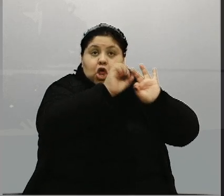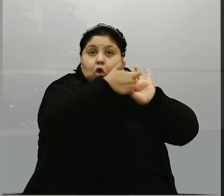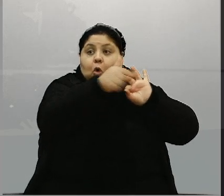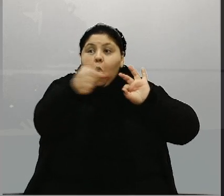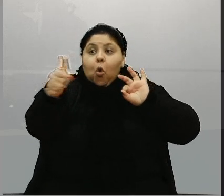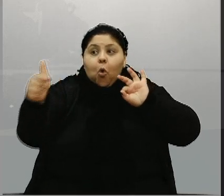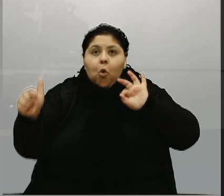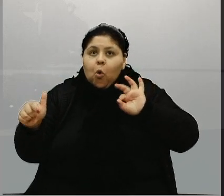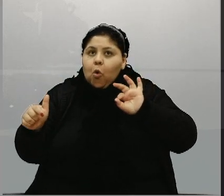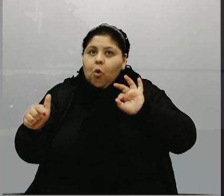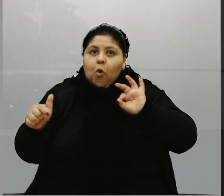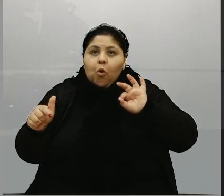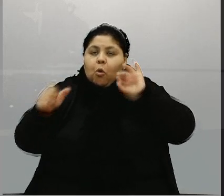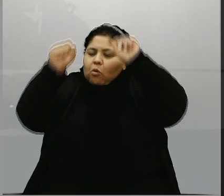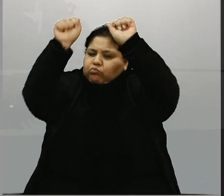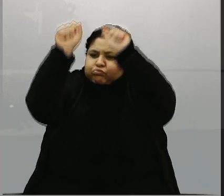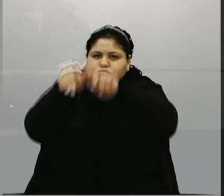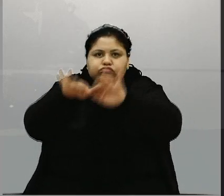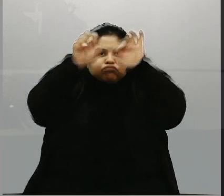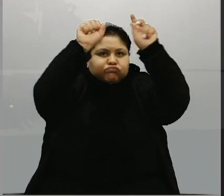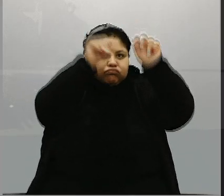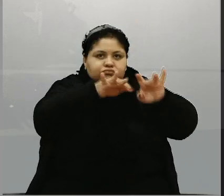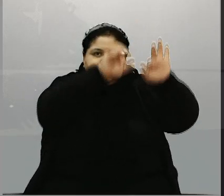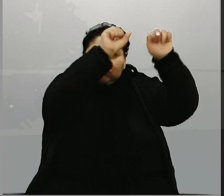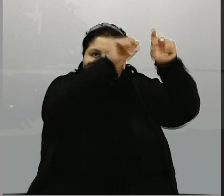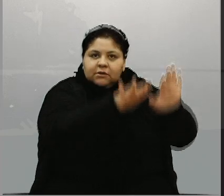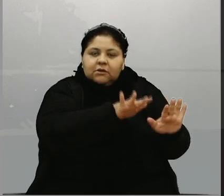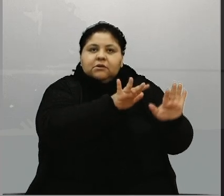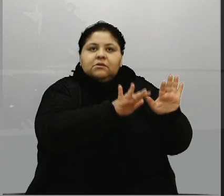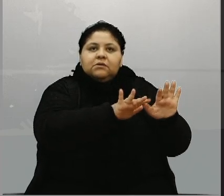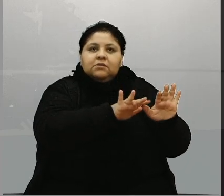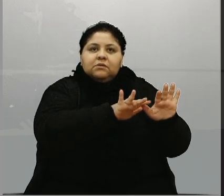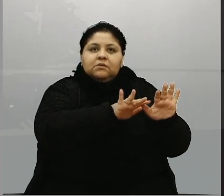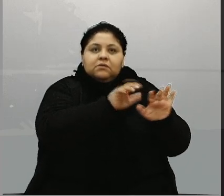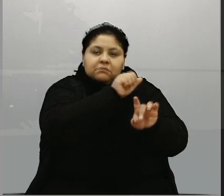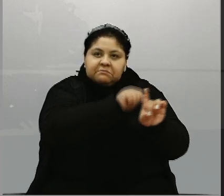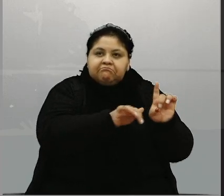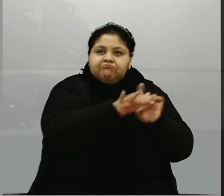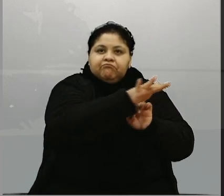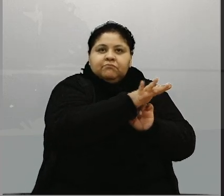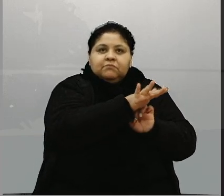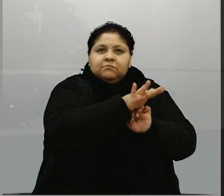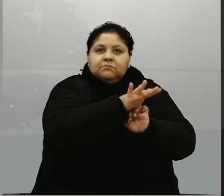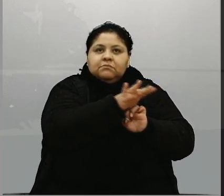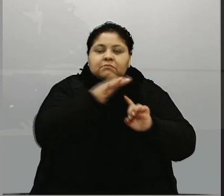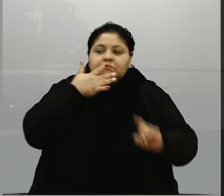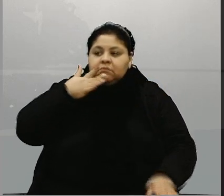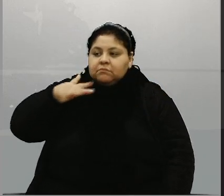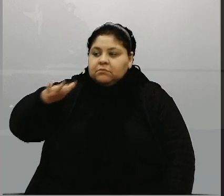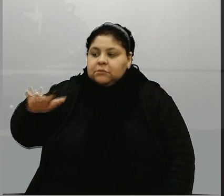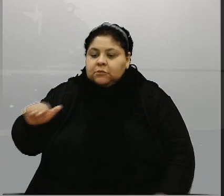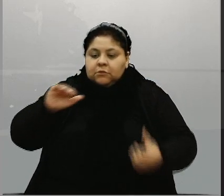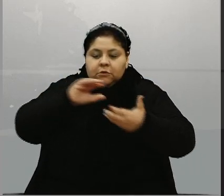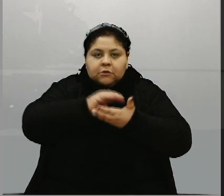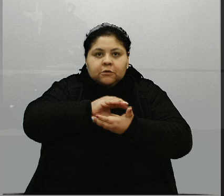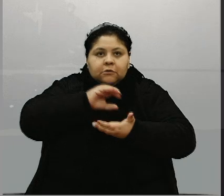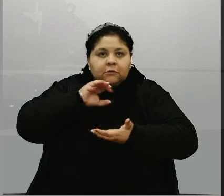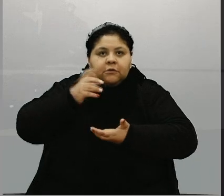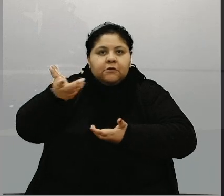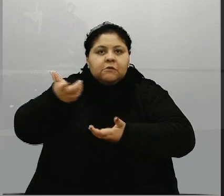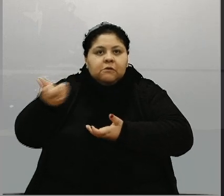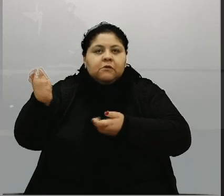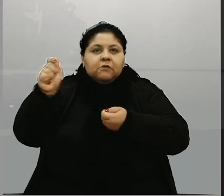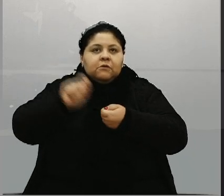serão muitas bênçãos, serão abençoadores para a nossa sociedade, para as crianças, para os idosos. Queremos